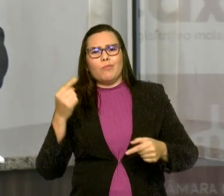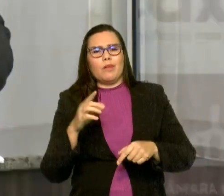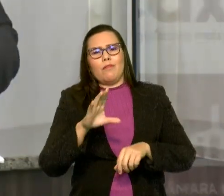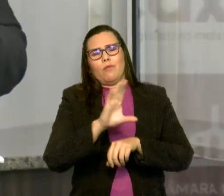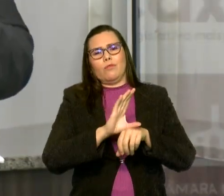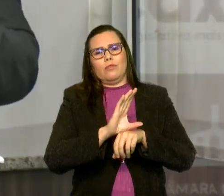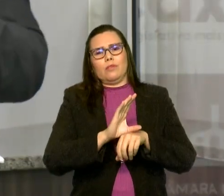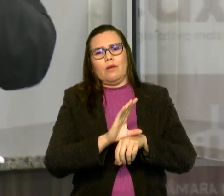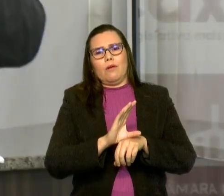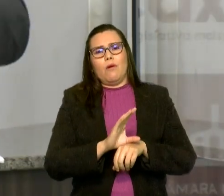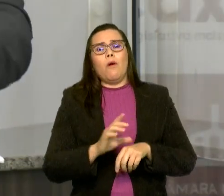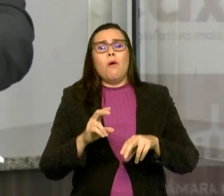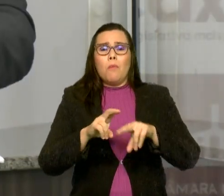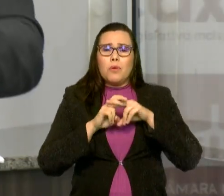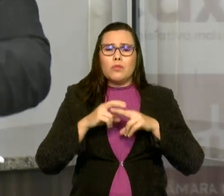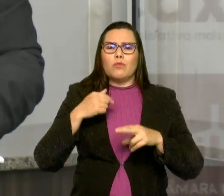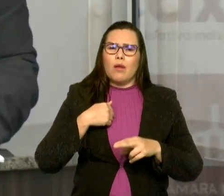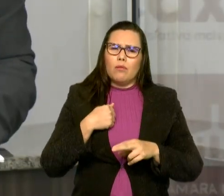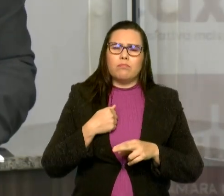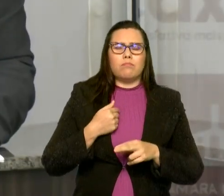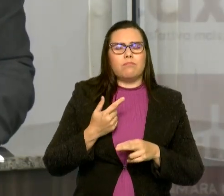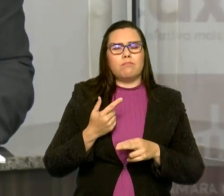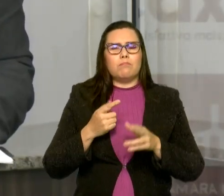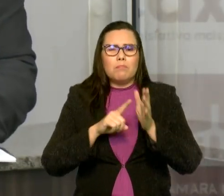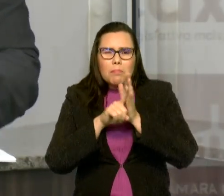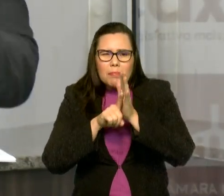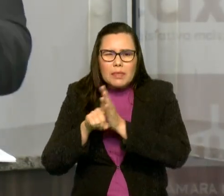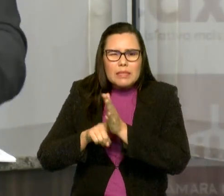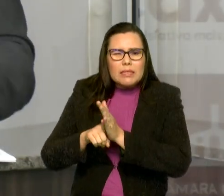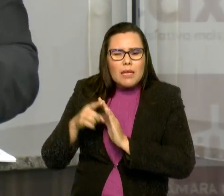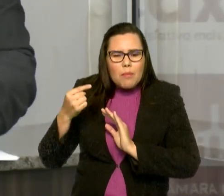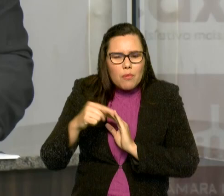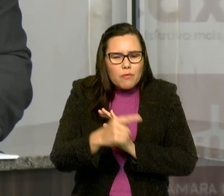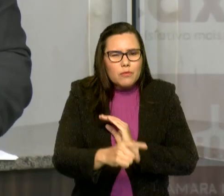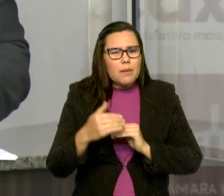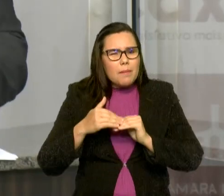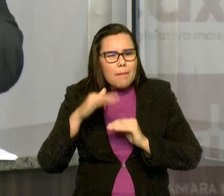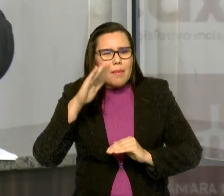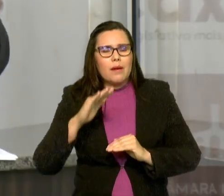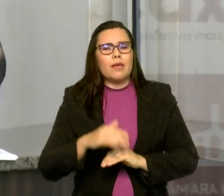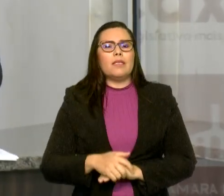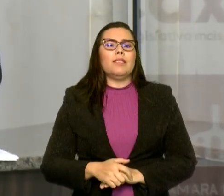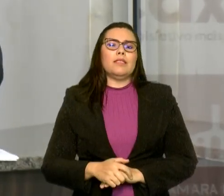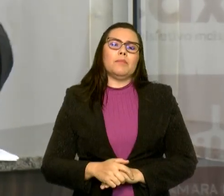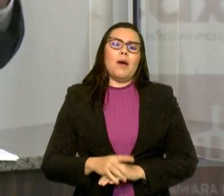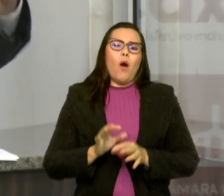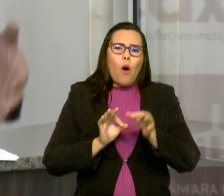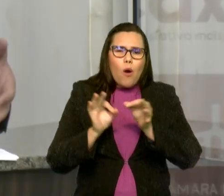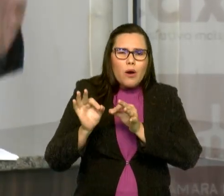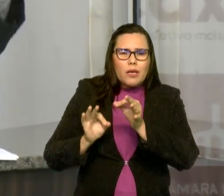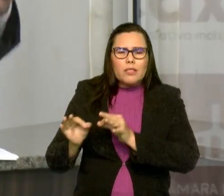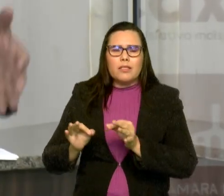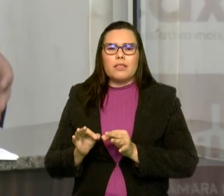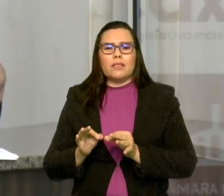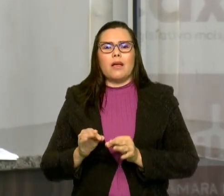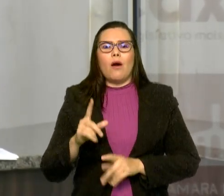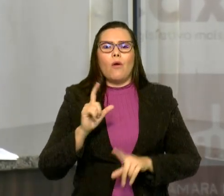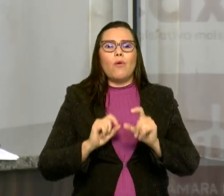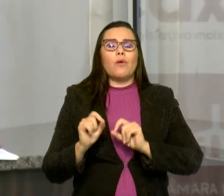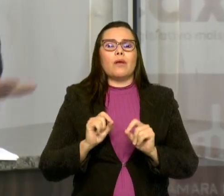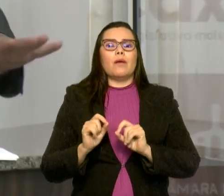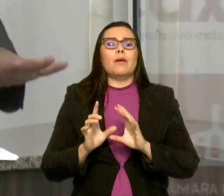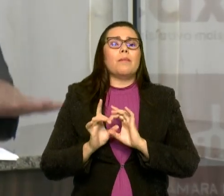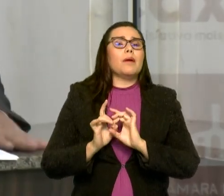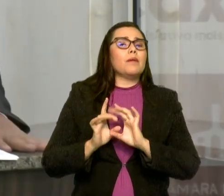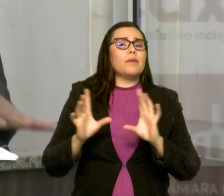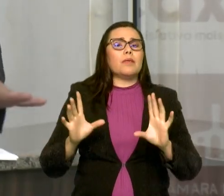isso, para não ferir a autonomia dos poderes, a independência dos poderes. Nós criamos mecanismos que permitirão exatamente isso.